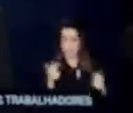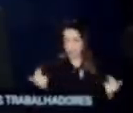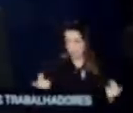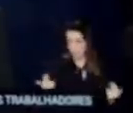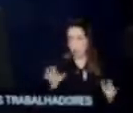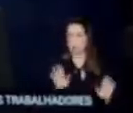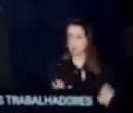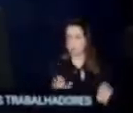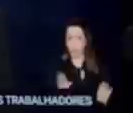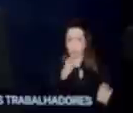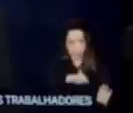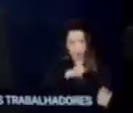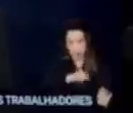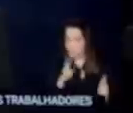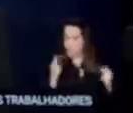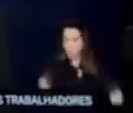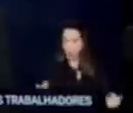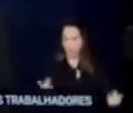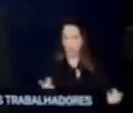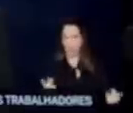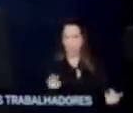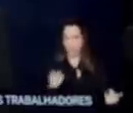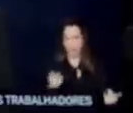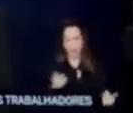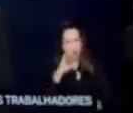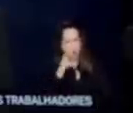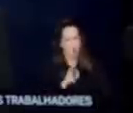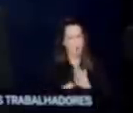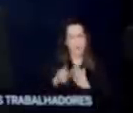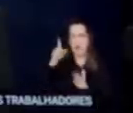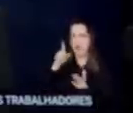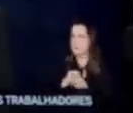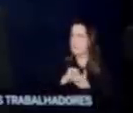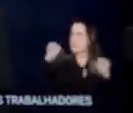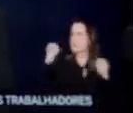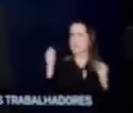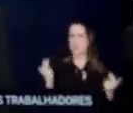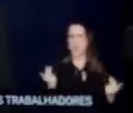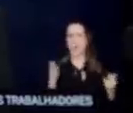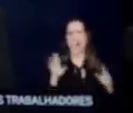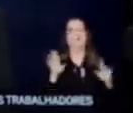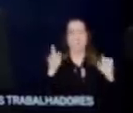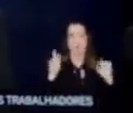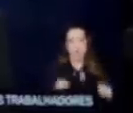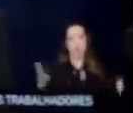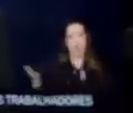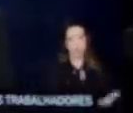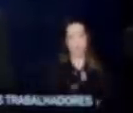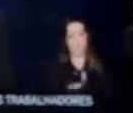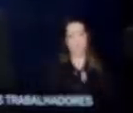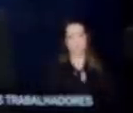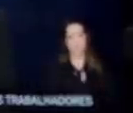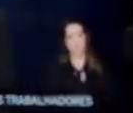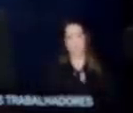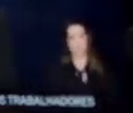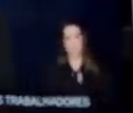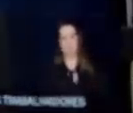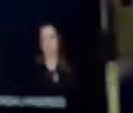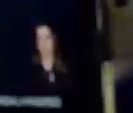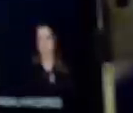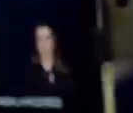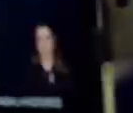função. Parecia impossível. E aí você tem 7 pessoas batendo